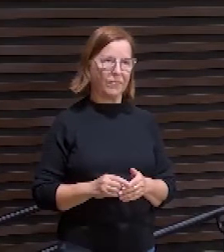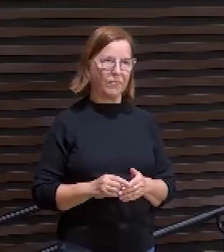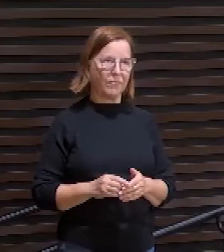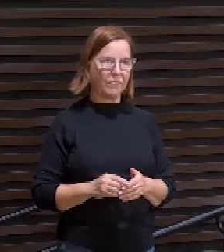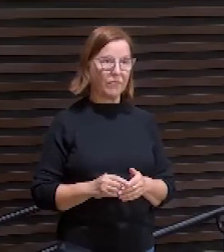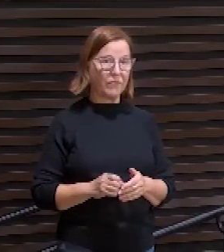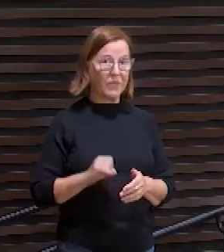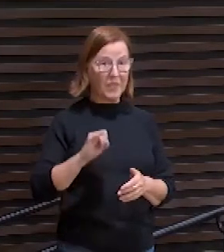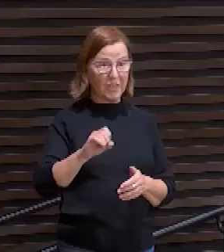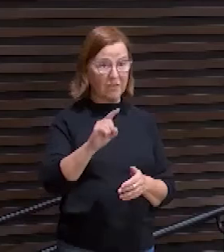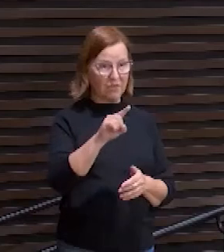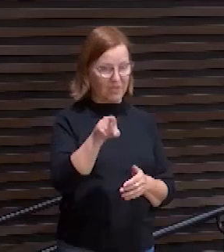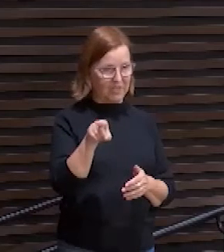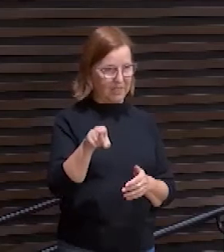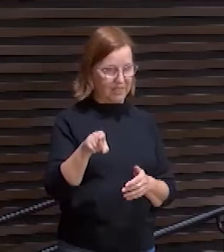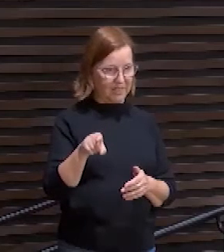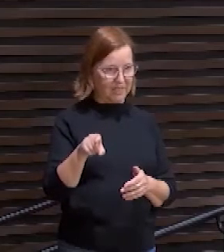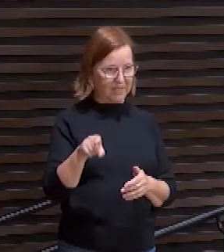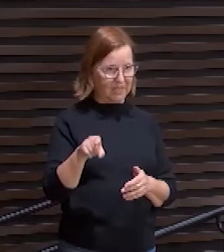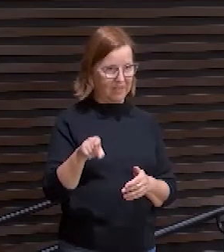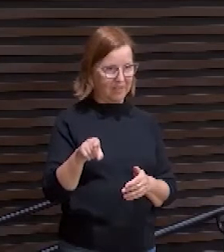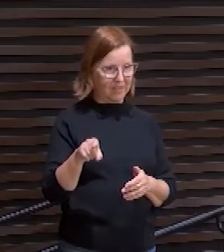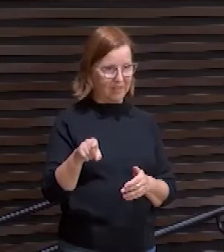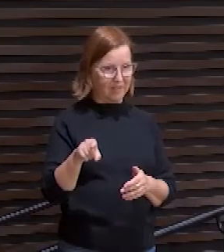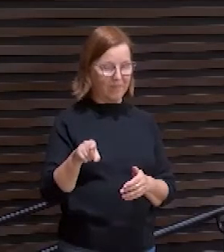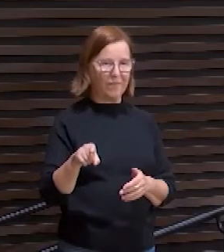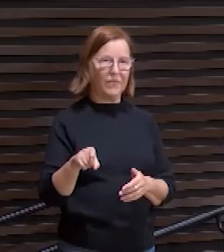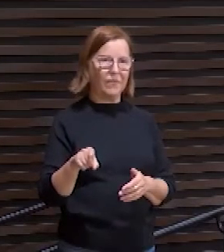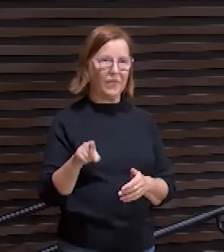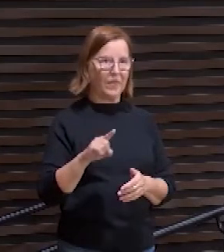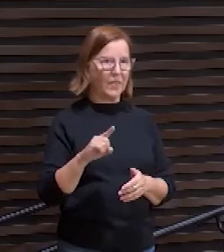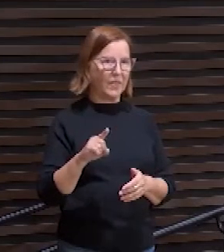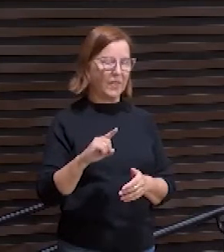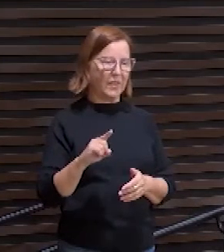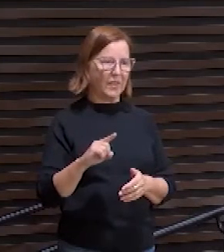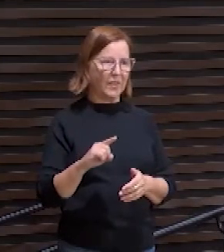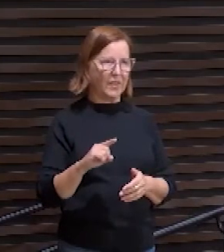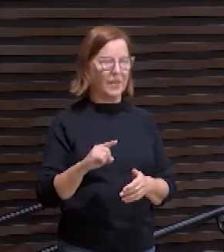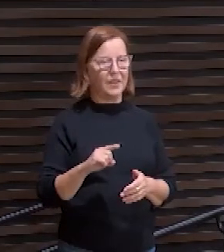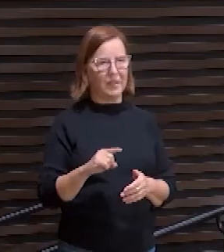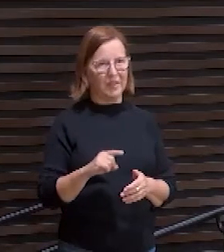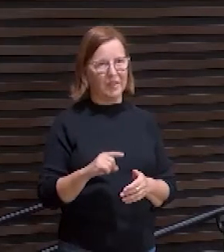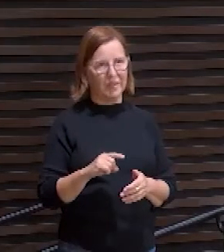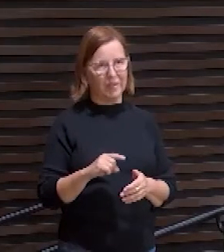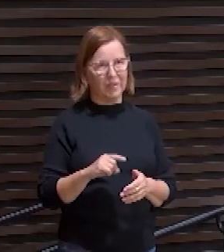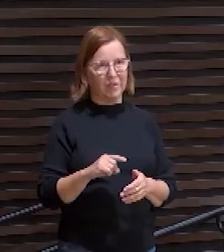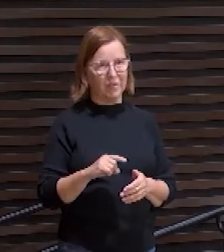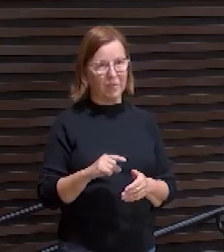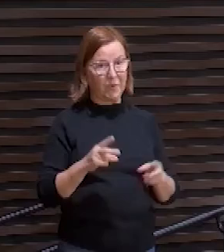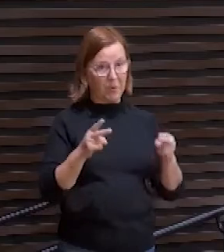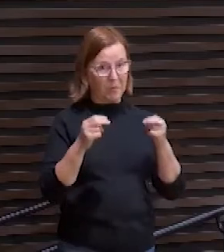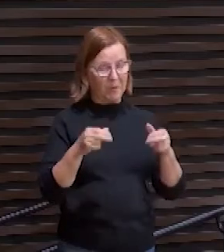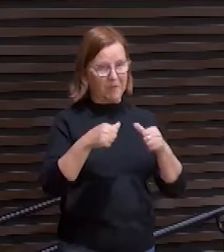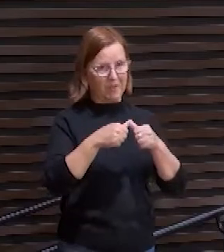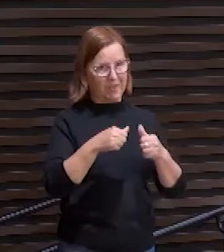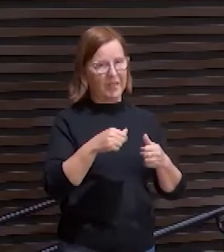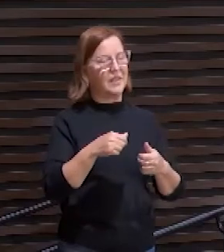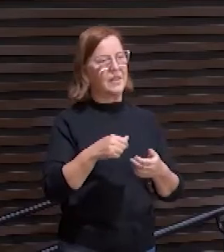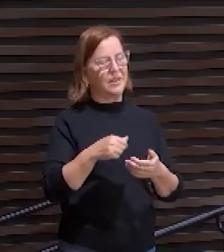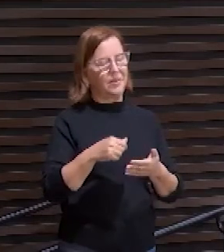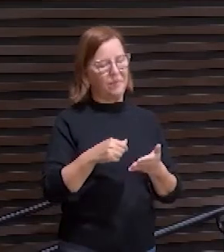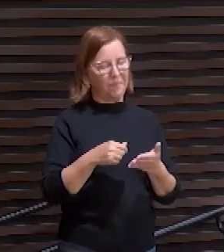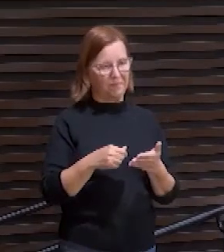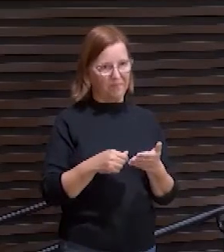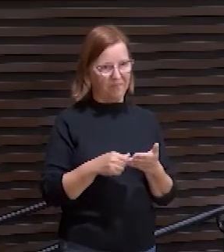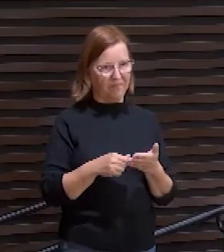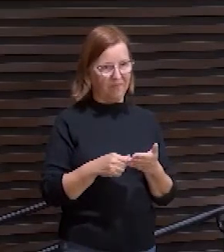Se você não partir desta premissa, e essa é uma premissa verdadeira, você nunca vai